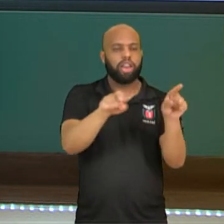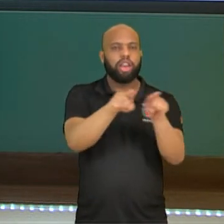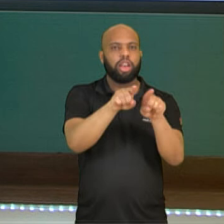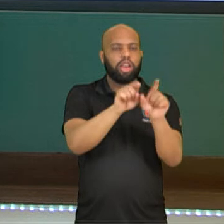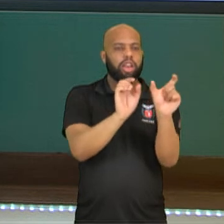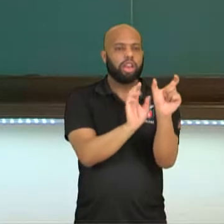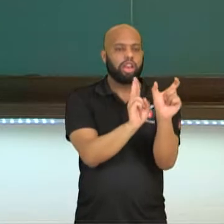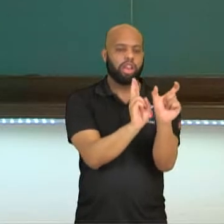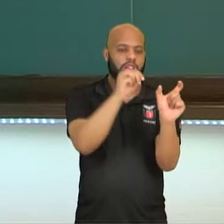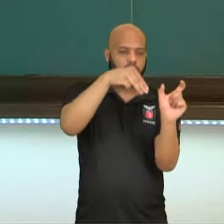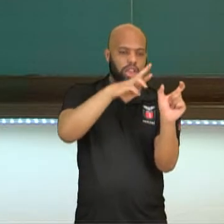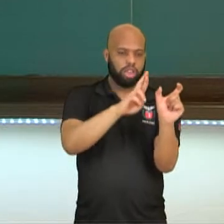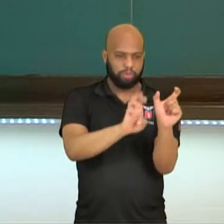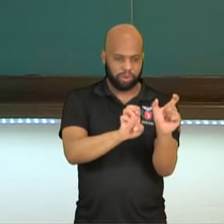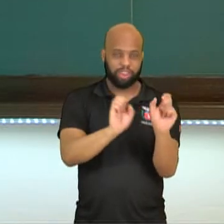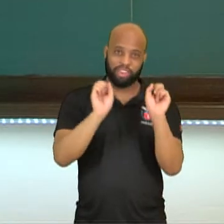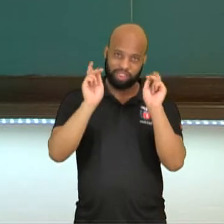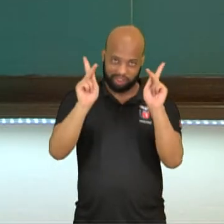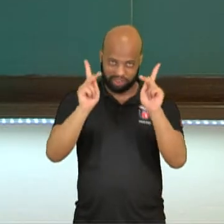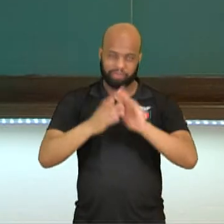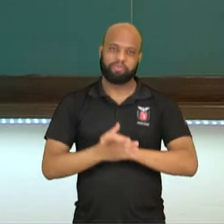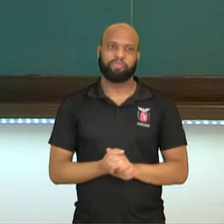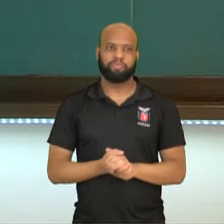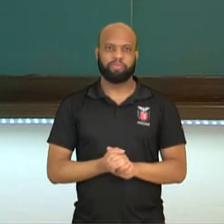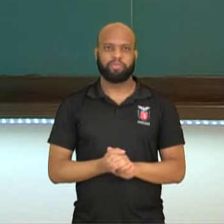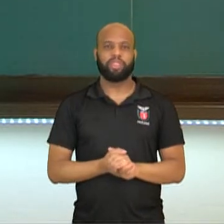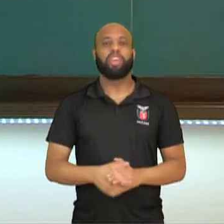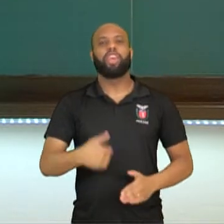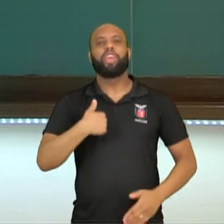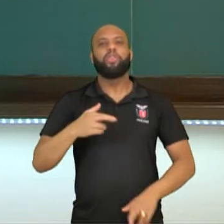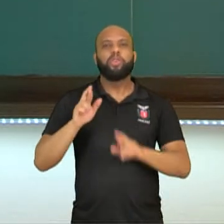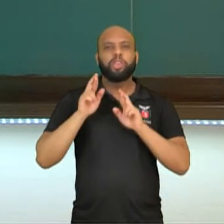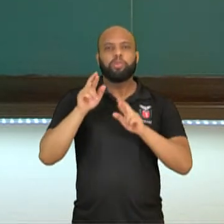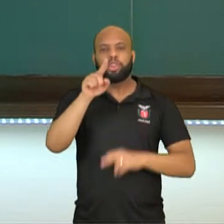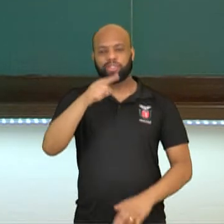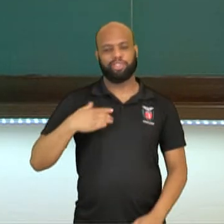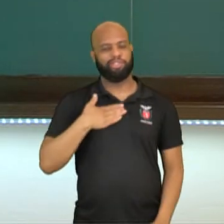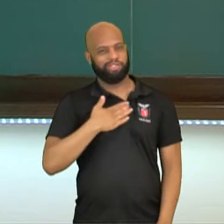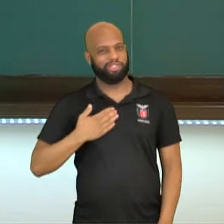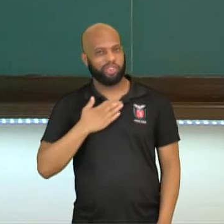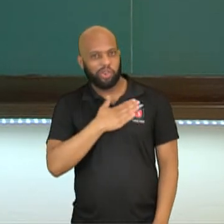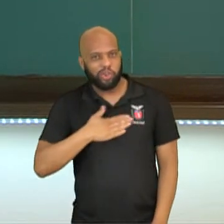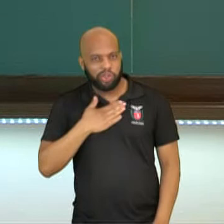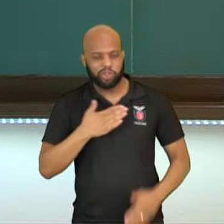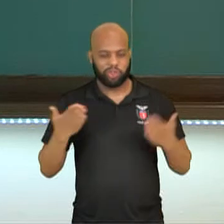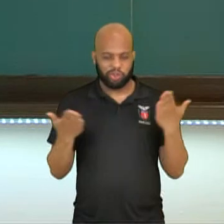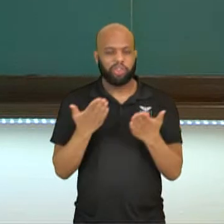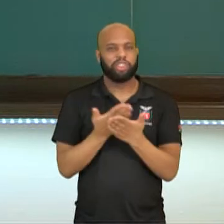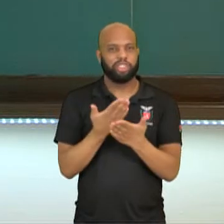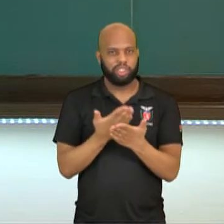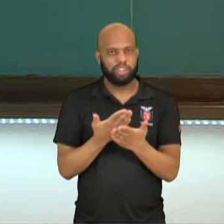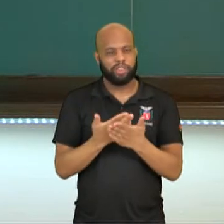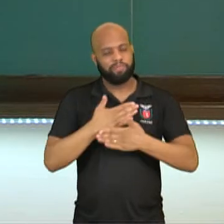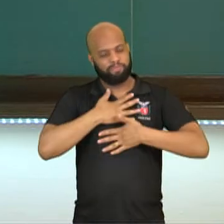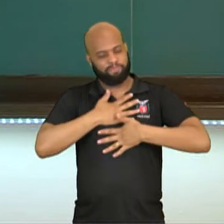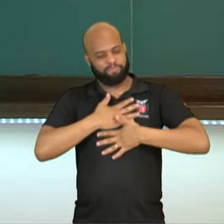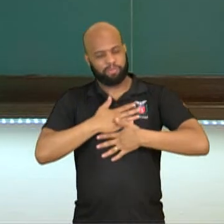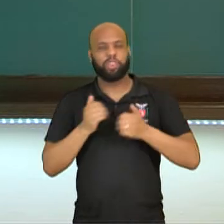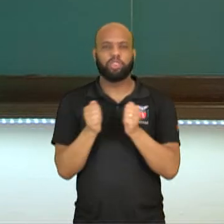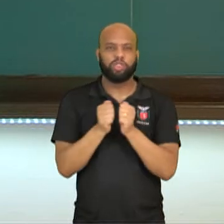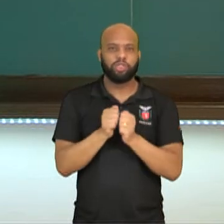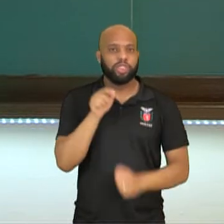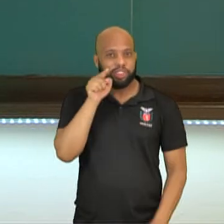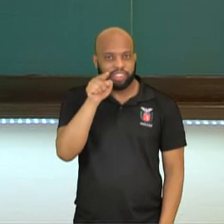em umbre, ok? Então, espero que vocês tenham gostado da aula de hoje. Foi um prazer estar aí